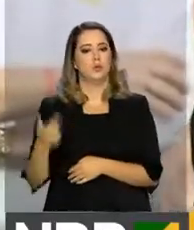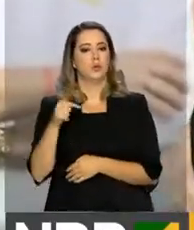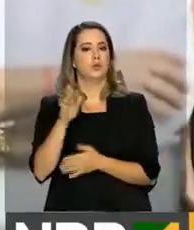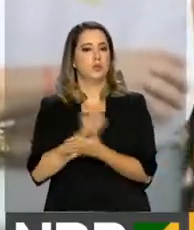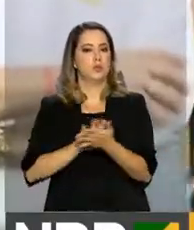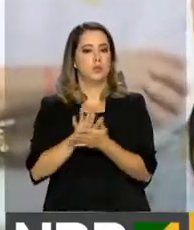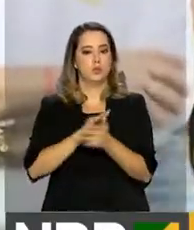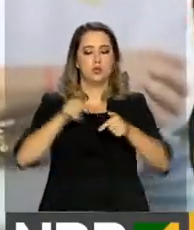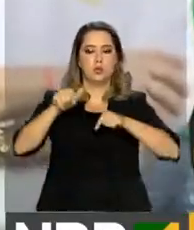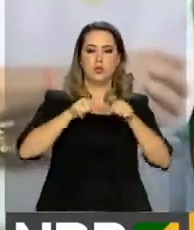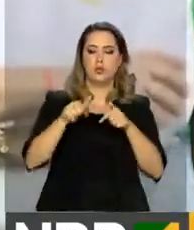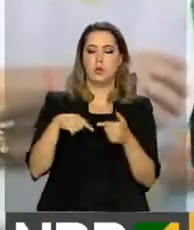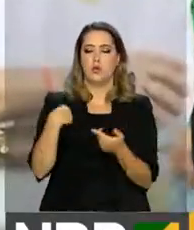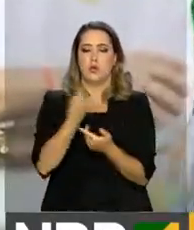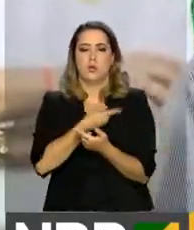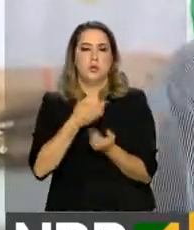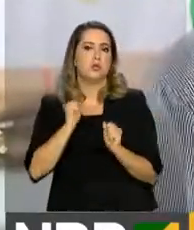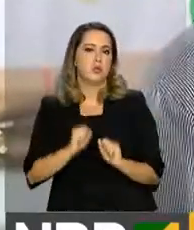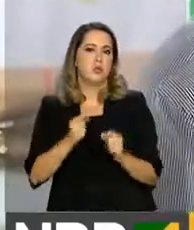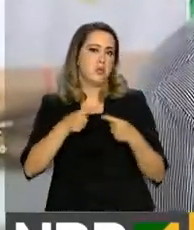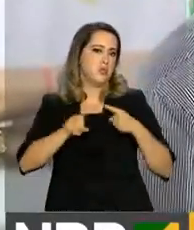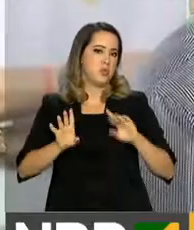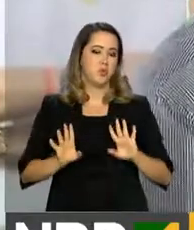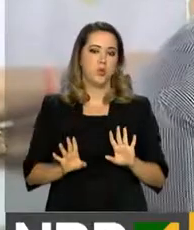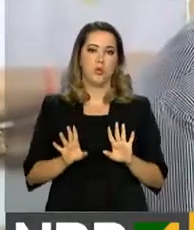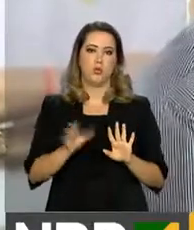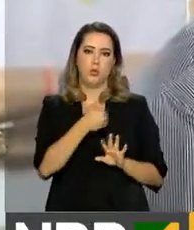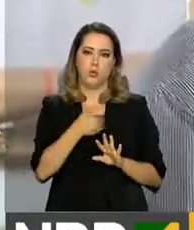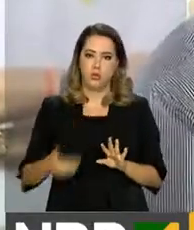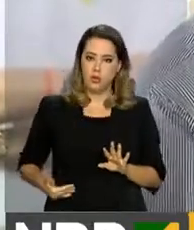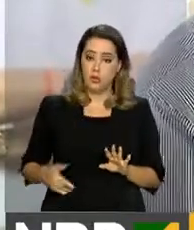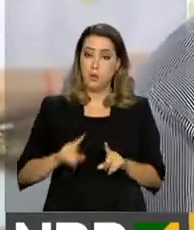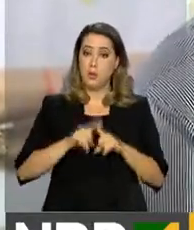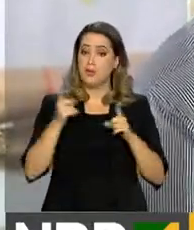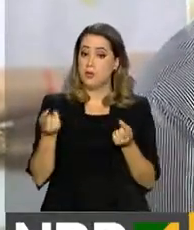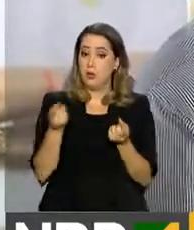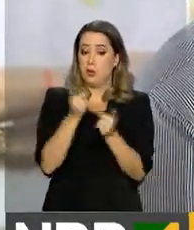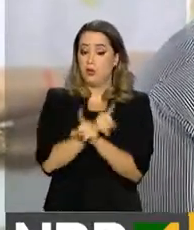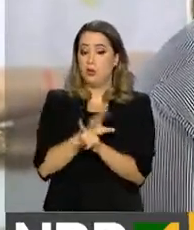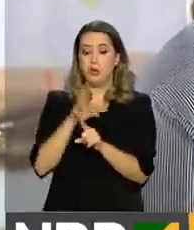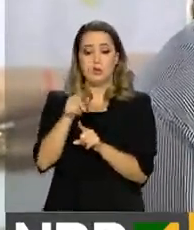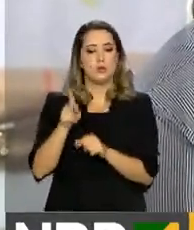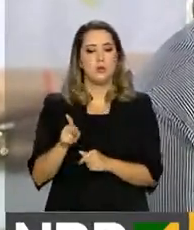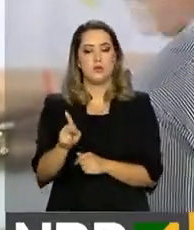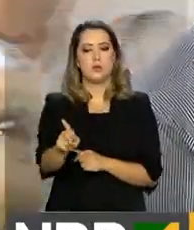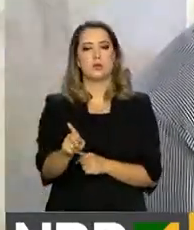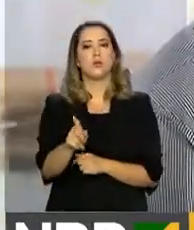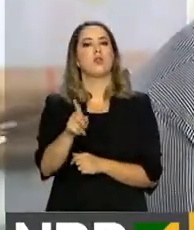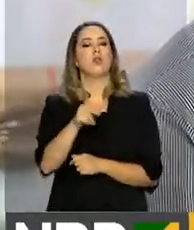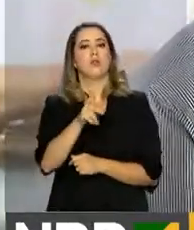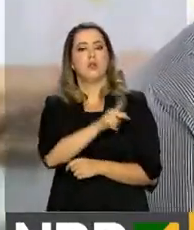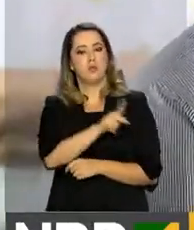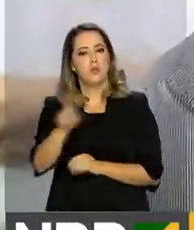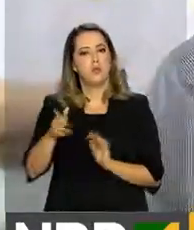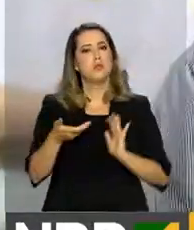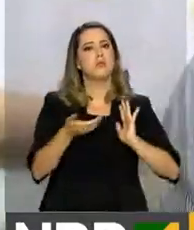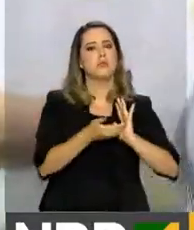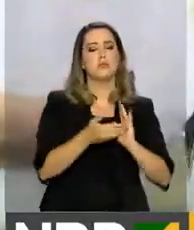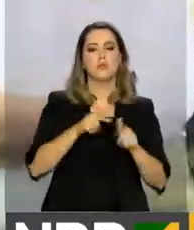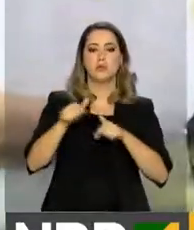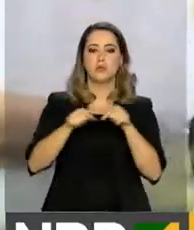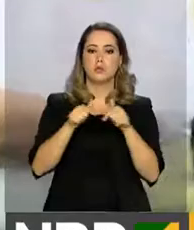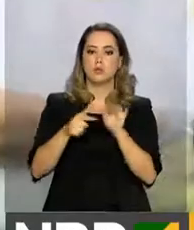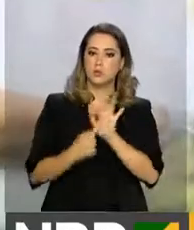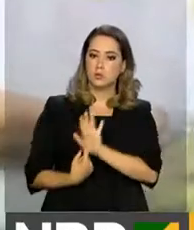ato qualquer que seja, digamos, prejudicial ao governo. Ao contrário, em todos os momentos ele age para